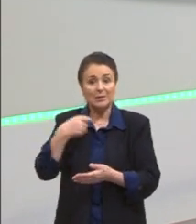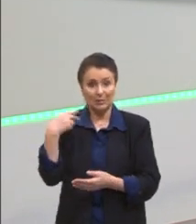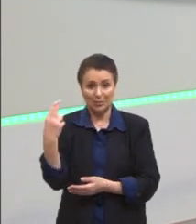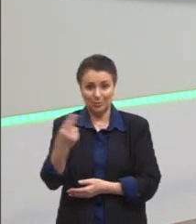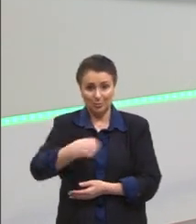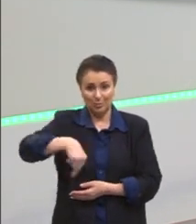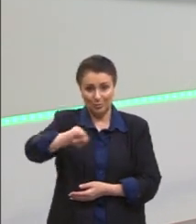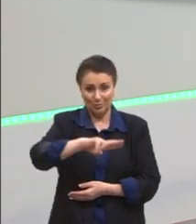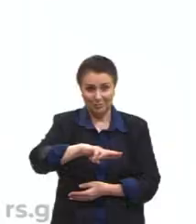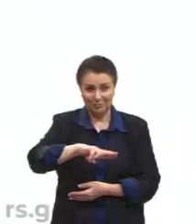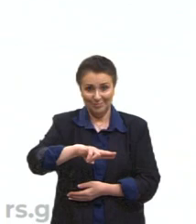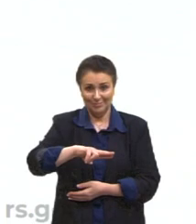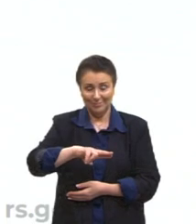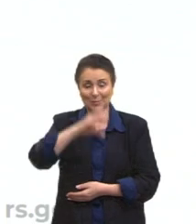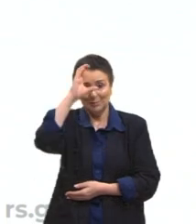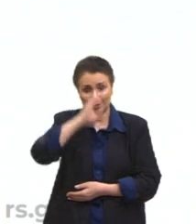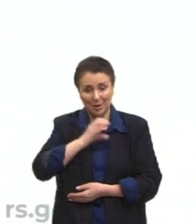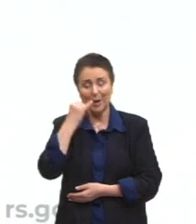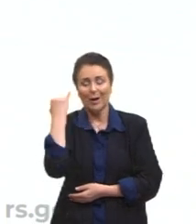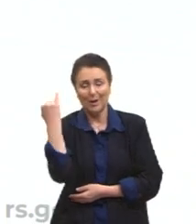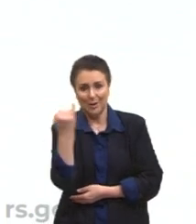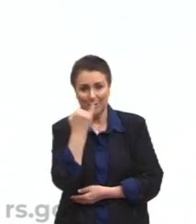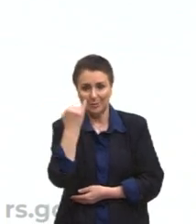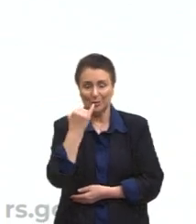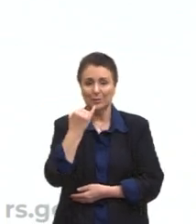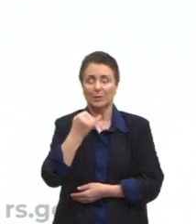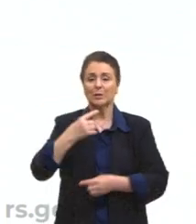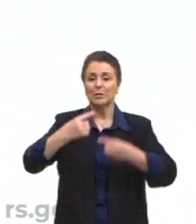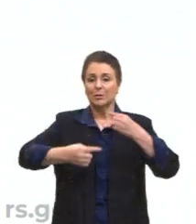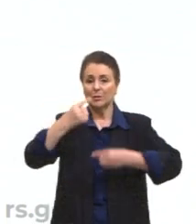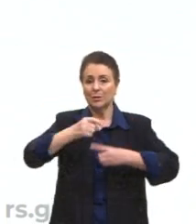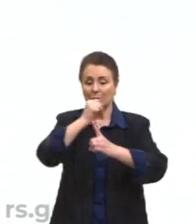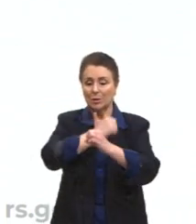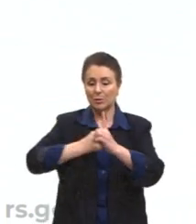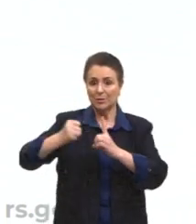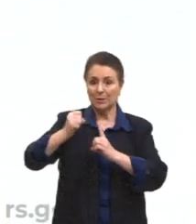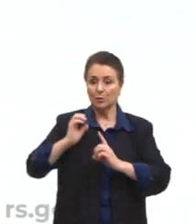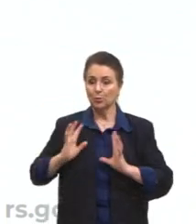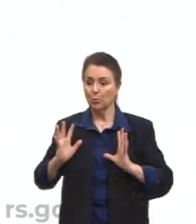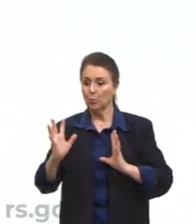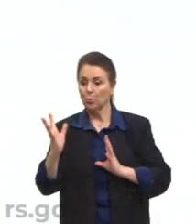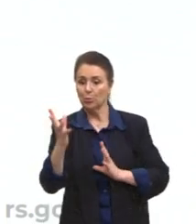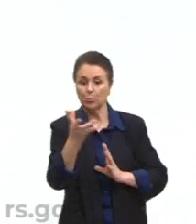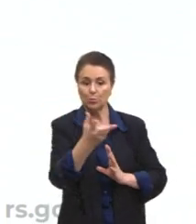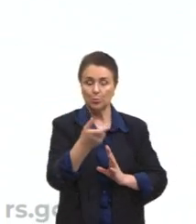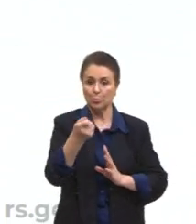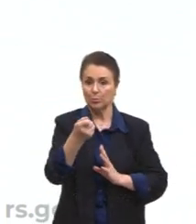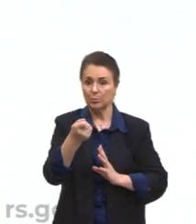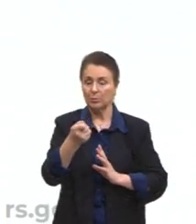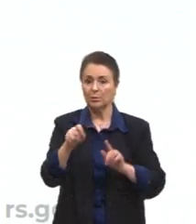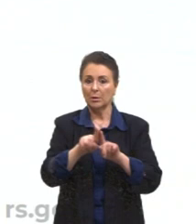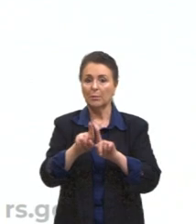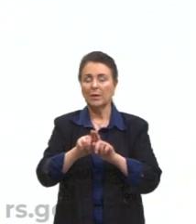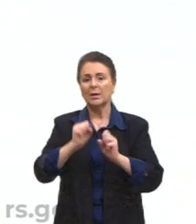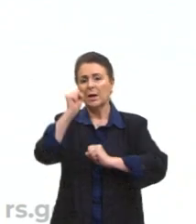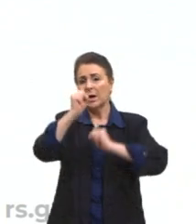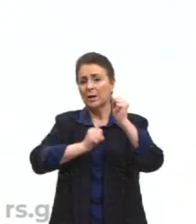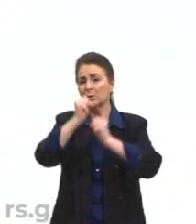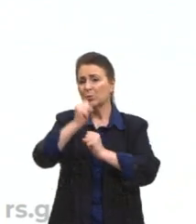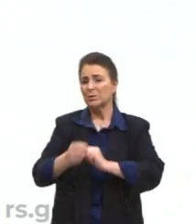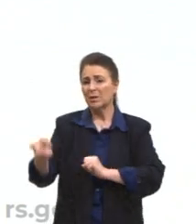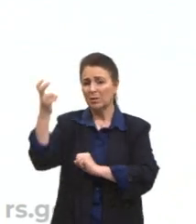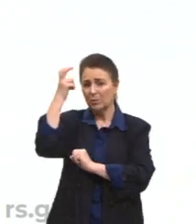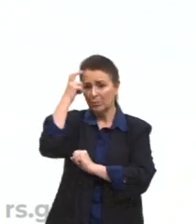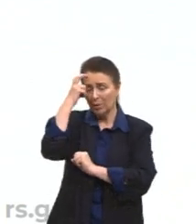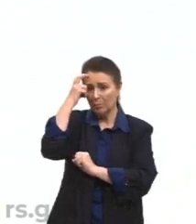exercício da Cidadania Ah nós discutimos sobre a sociedade de consumo e a indústria cultural como se constituiu